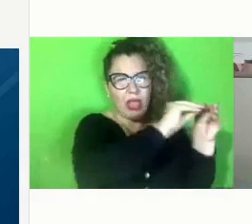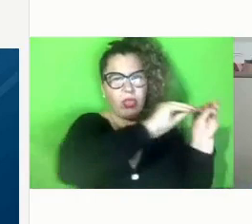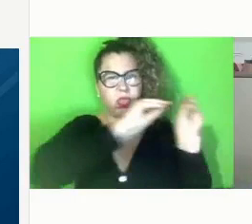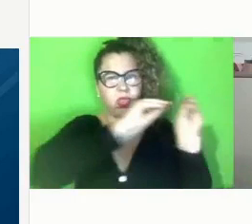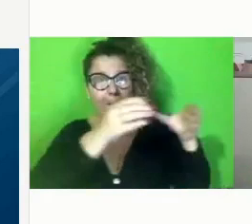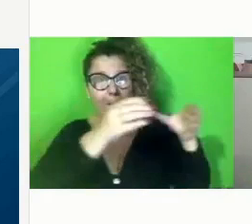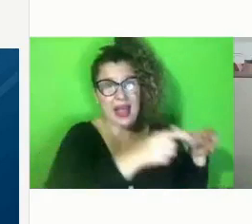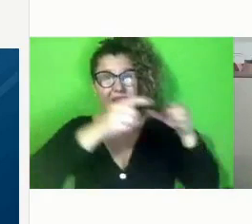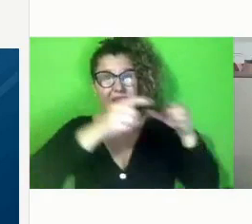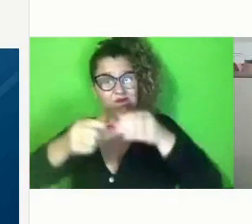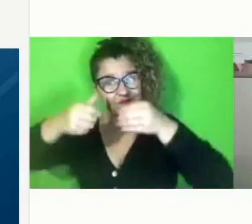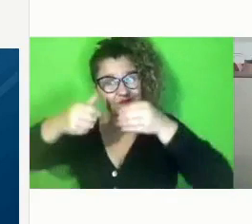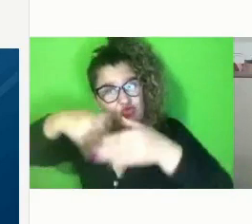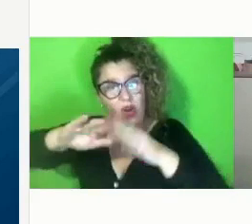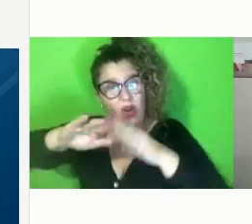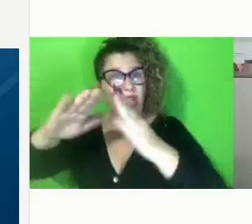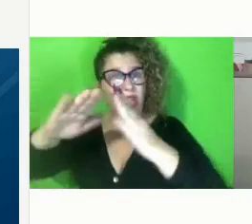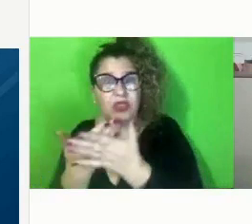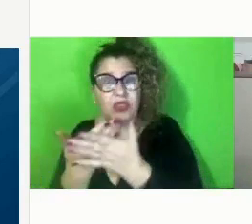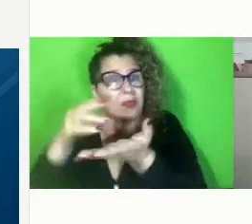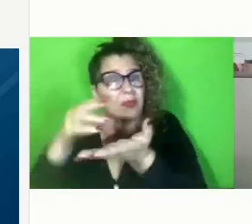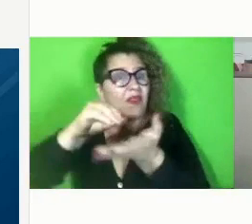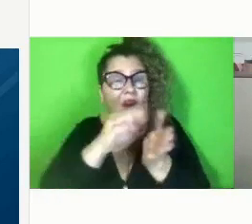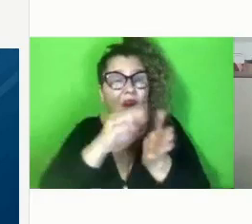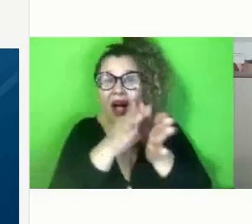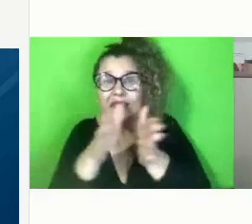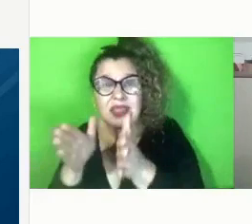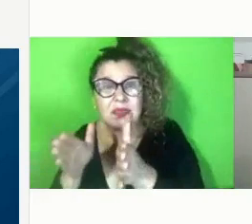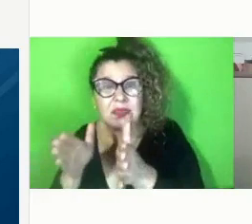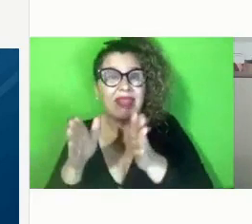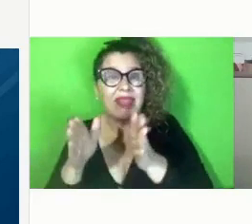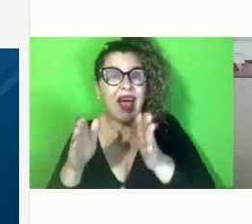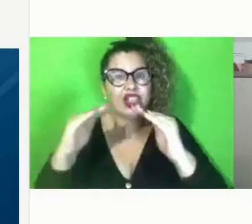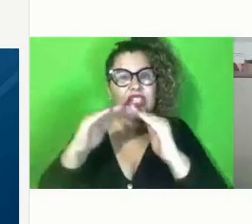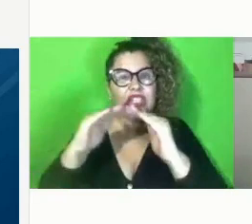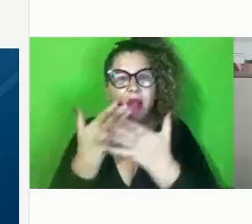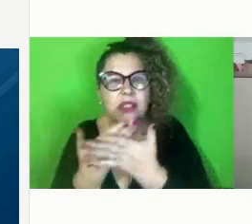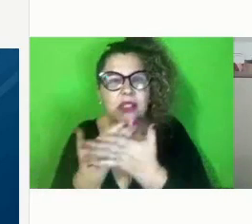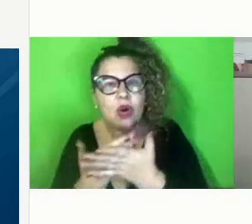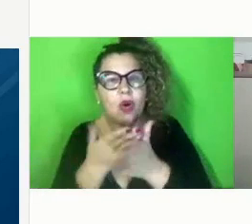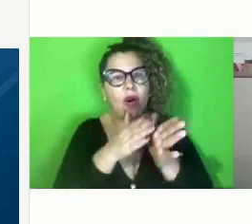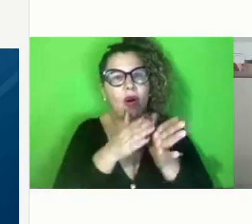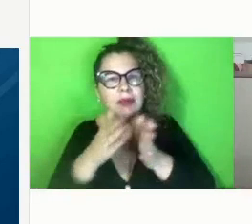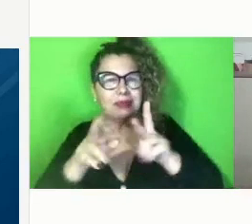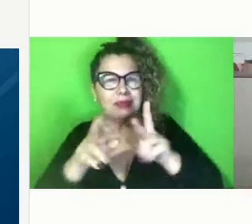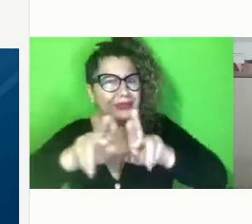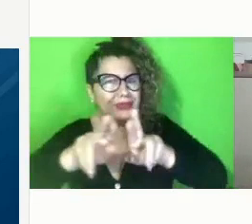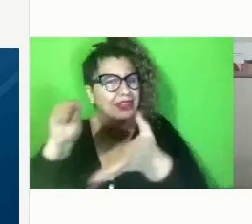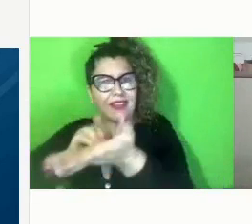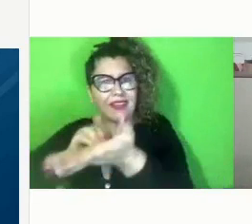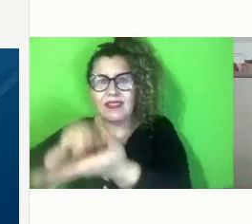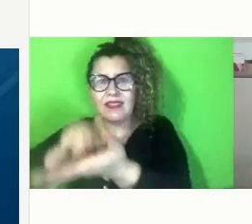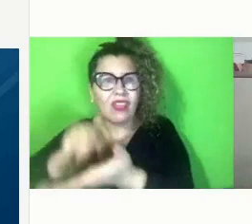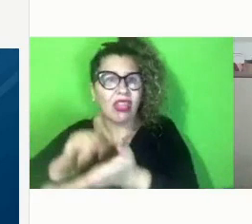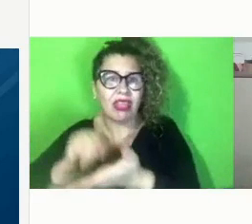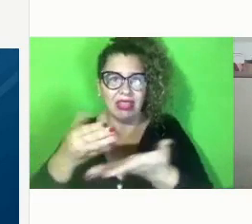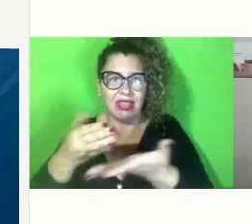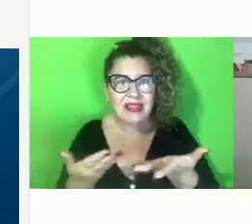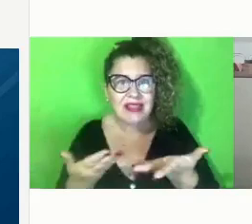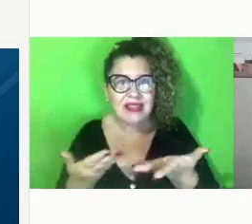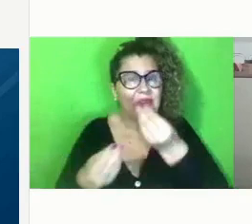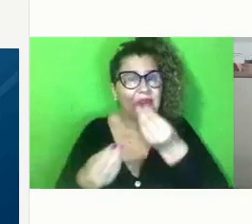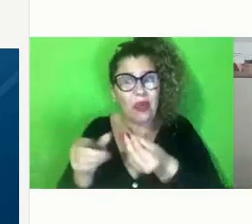mínima preparação arquitetônica, sem a mínima preparação humana das pessoas que iriam assistir essas pessoas com